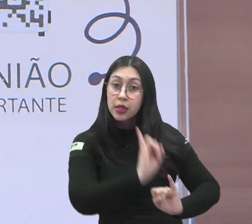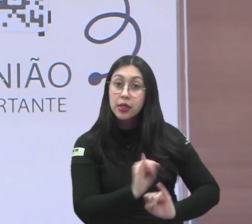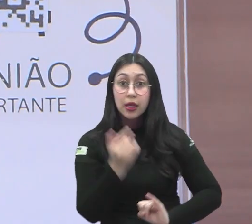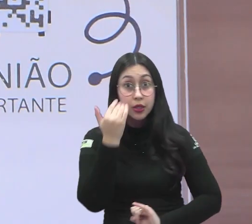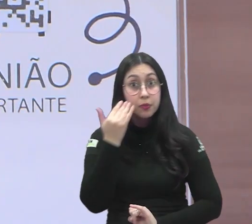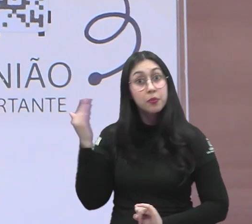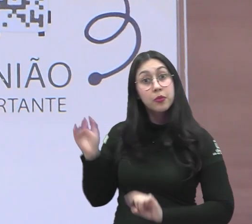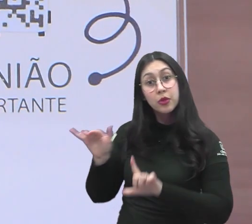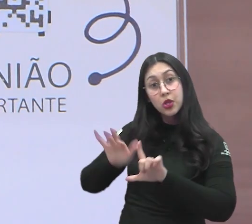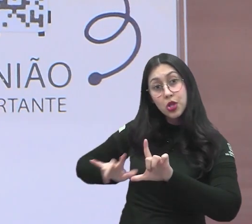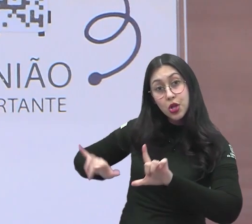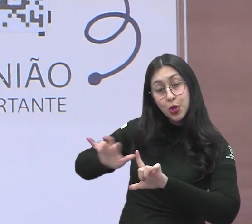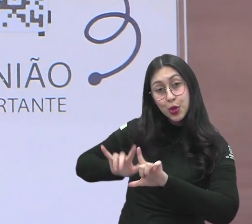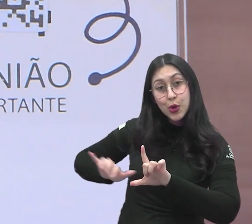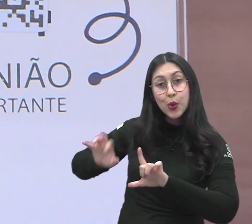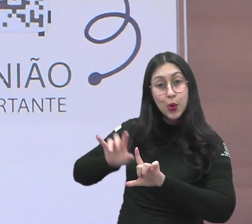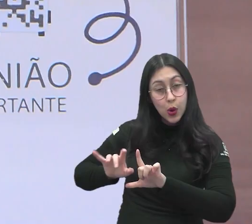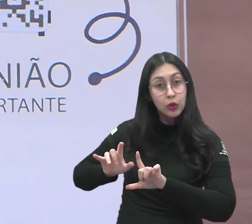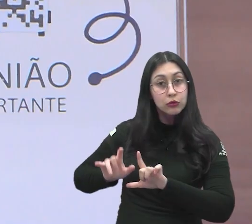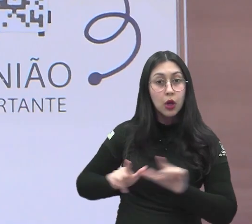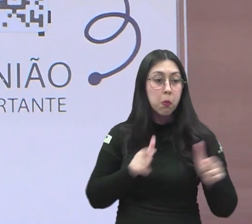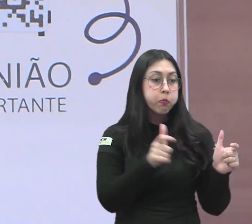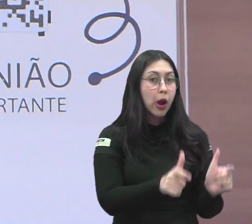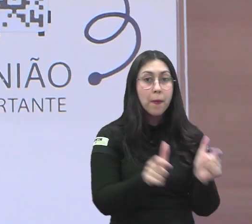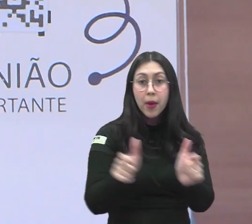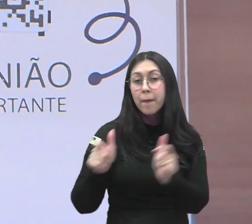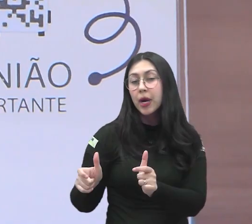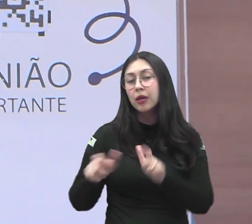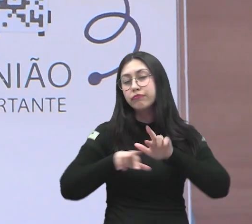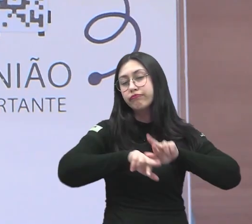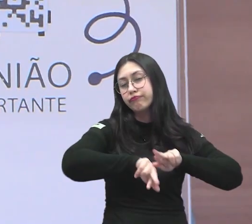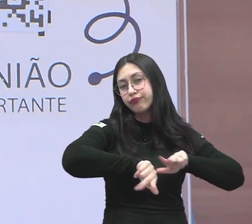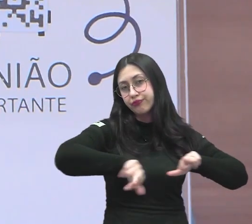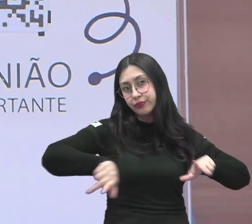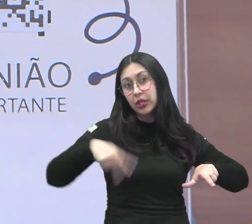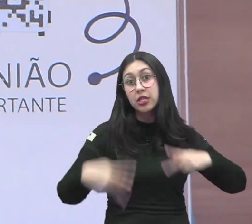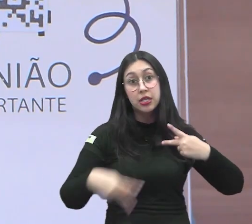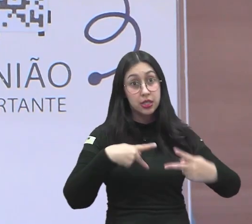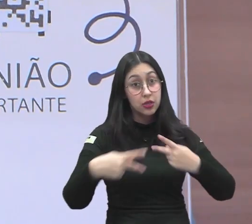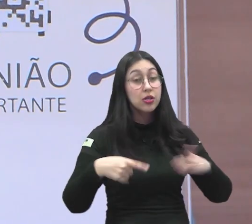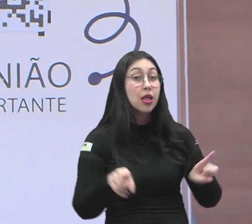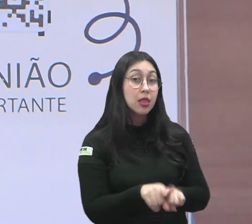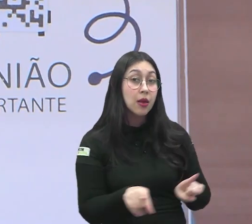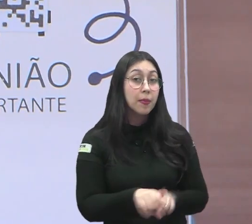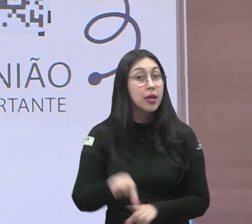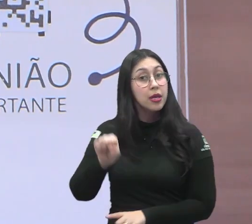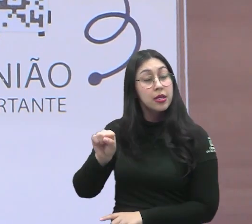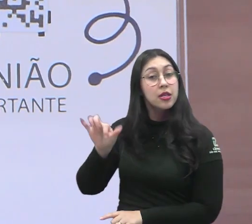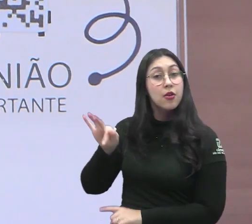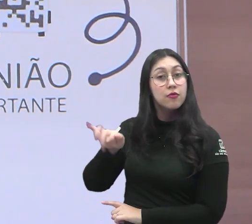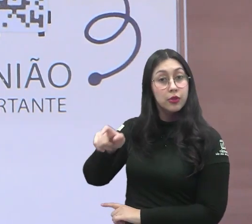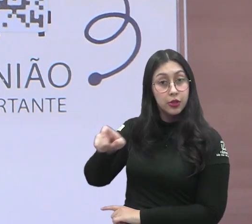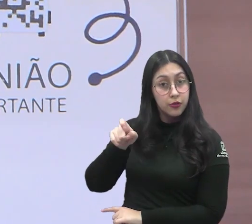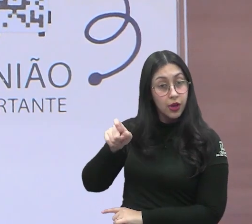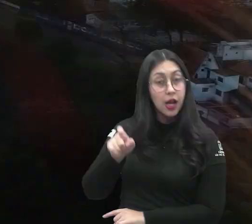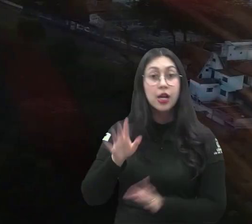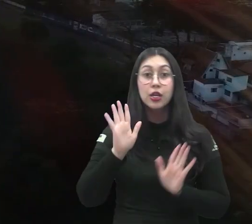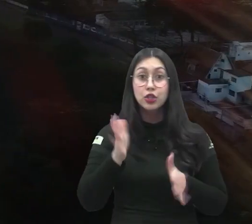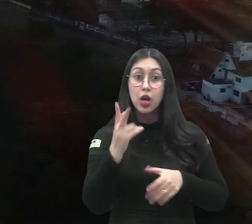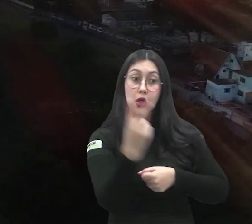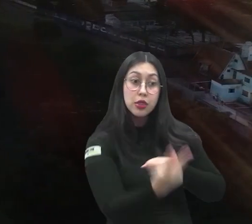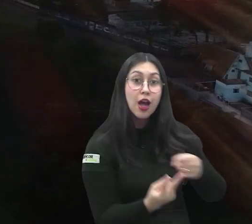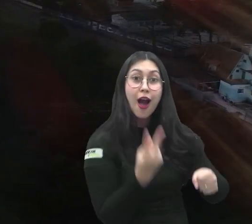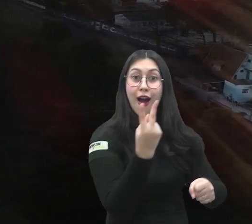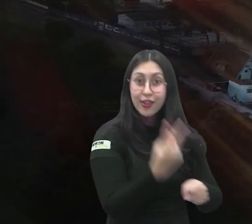questionário está disponível em QR Codes, nos totens instalados em diferentes pontos de São José e em São Francisco Xavier.